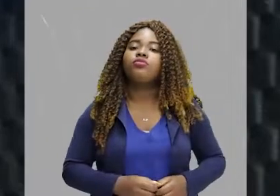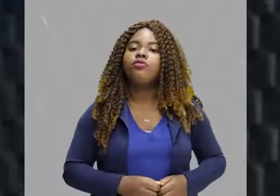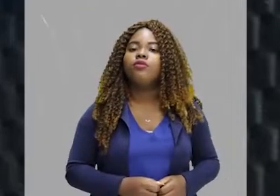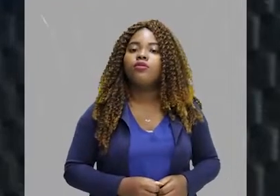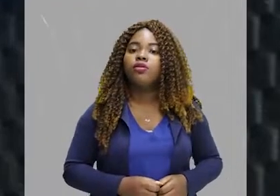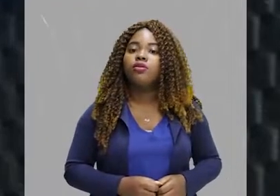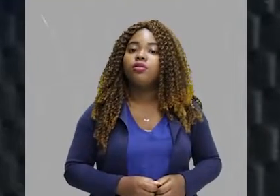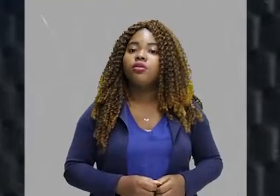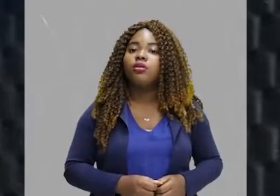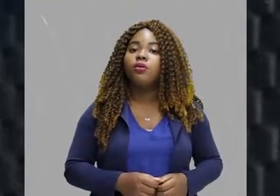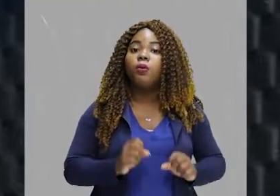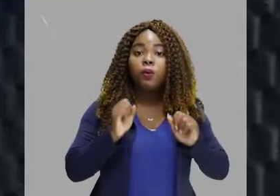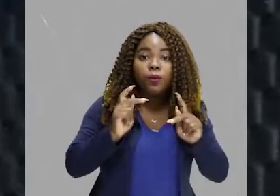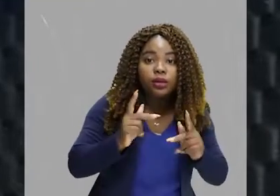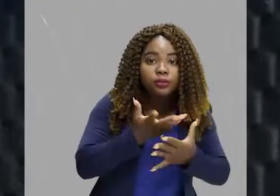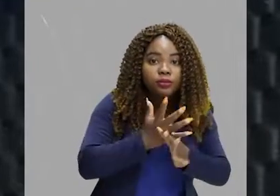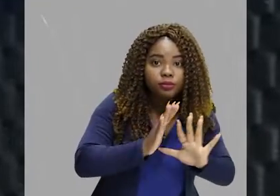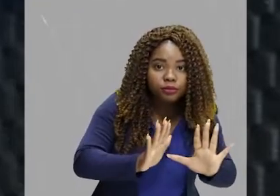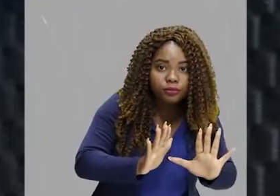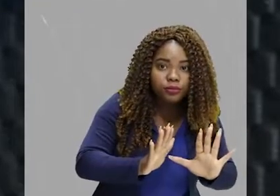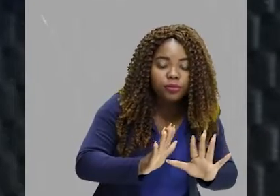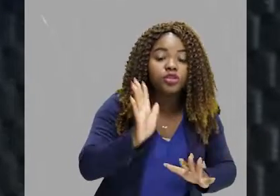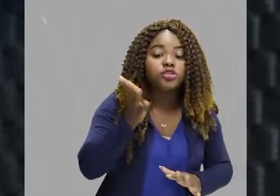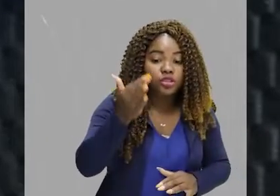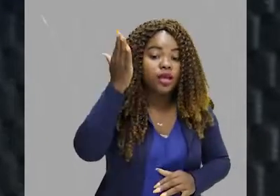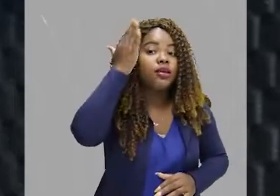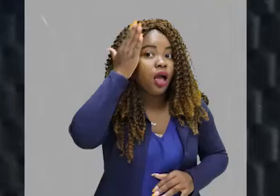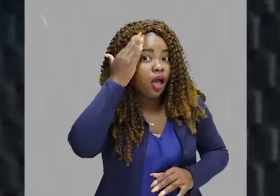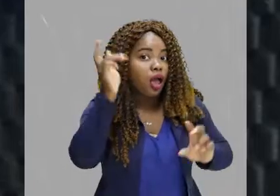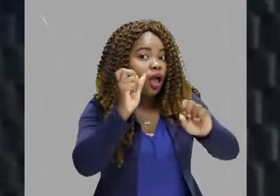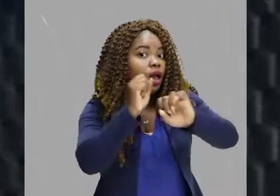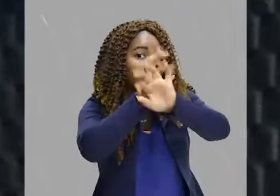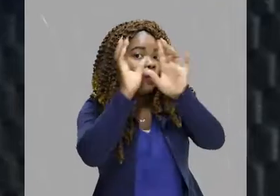resolveu. A gente já sabe o que significa